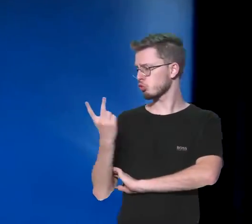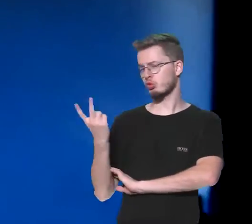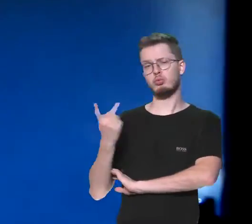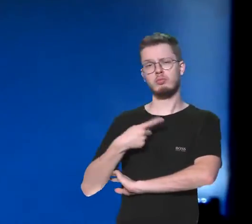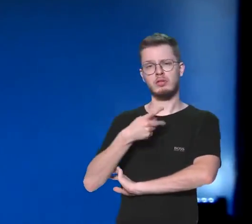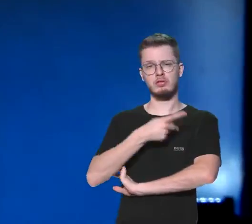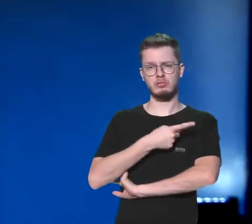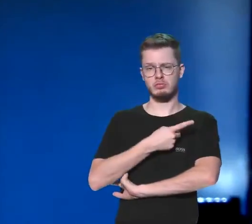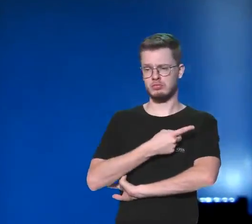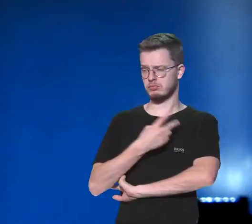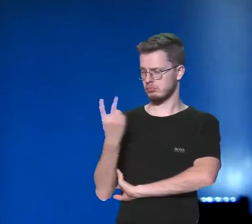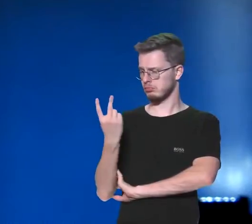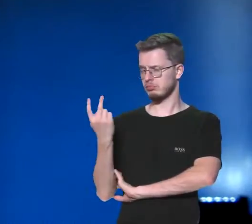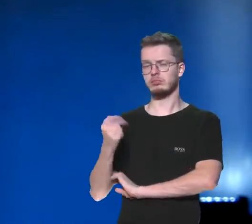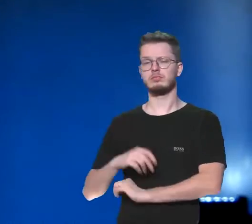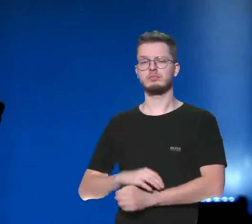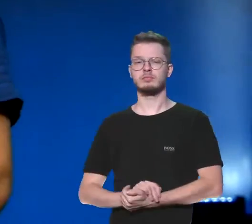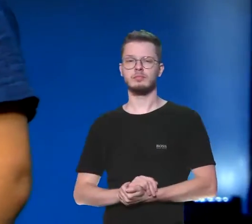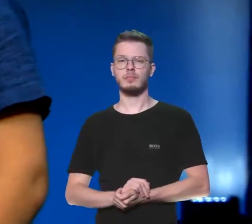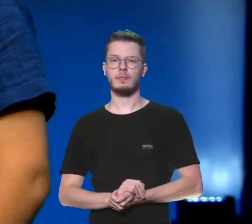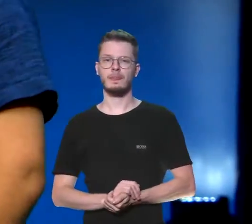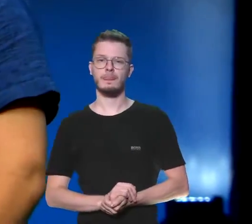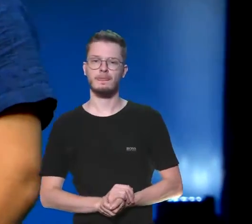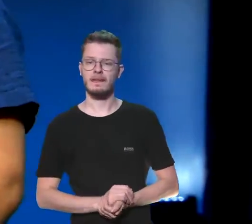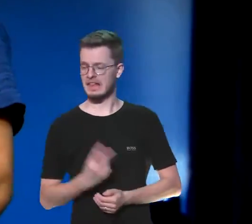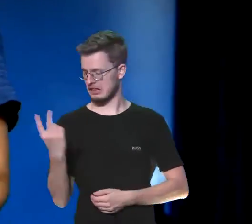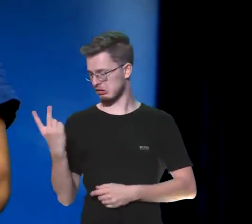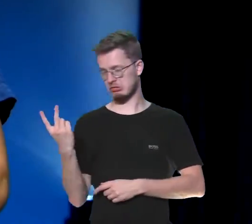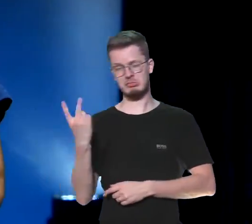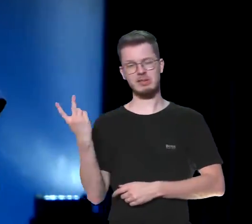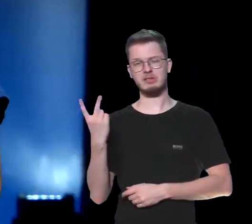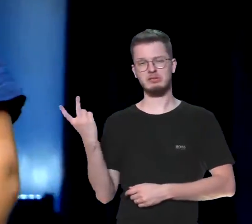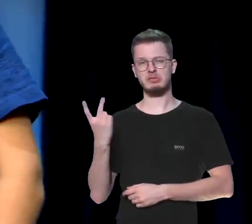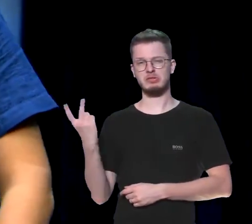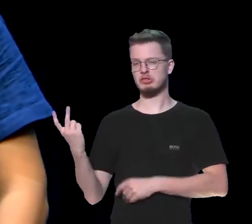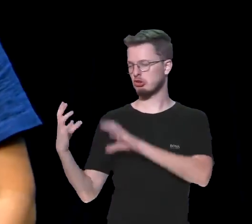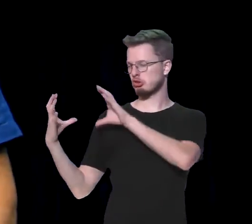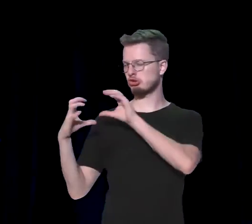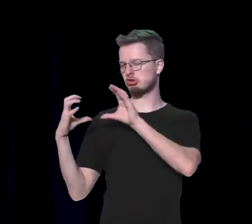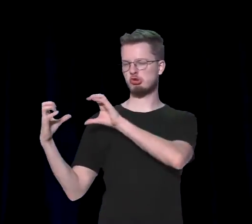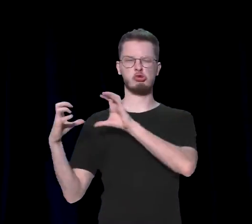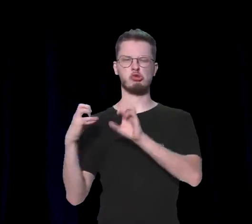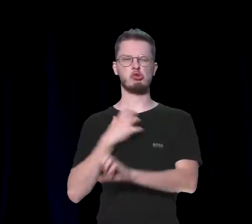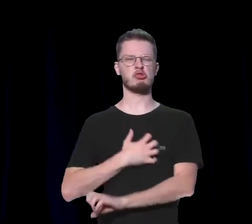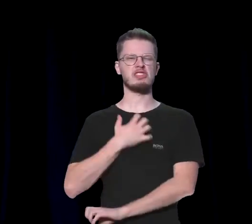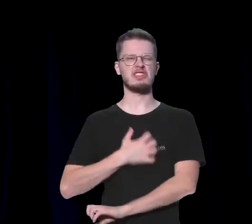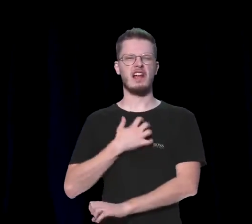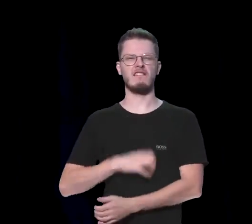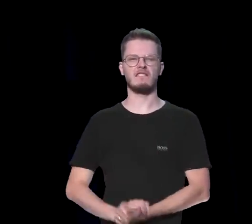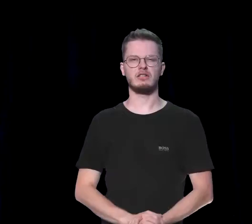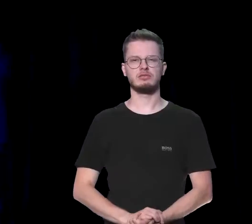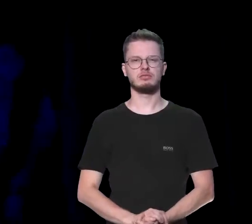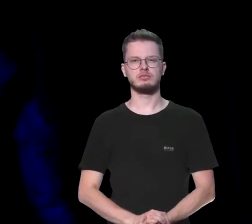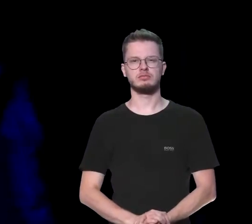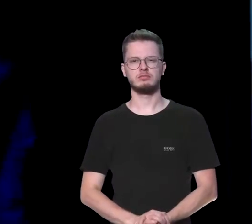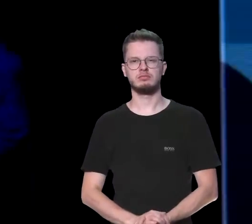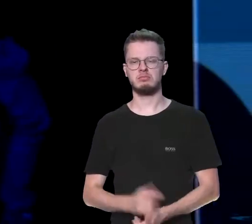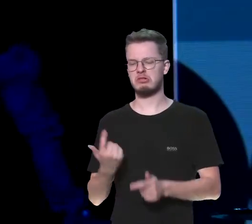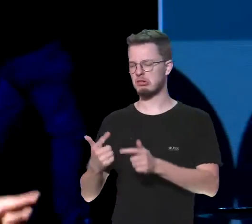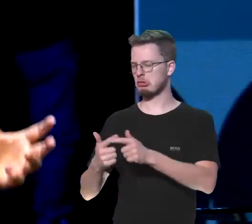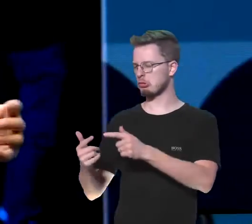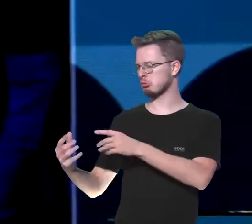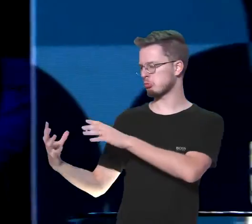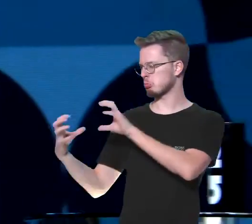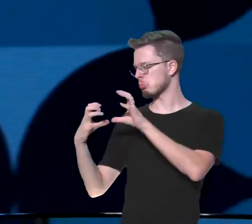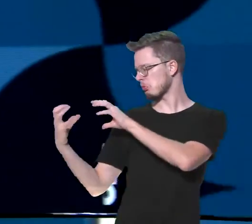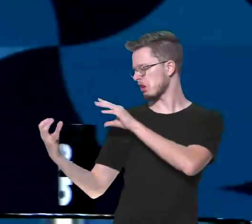frente. E a questão é que esses 2 pastores se odiavam. Por conta de várias